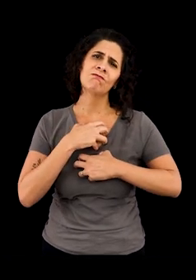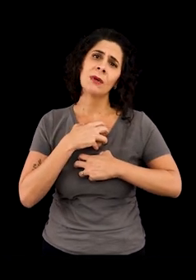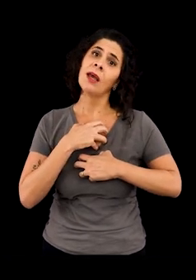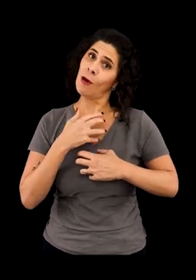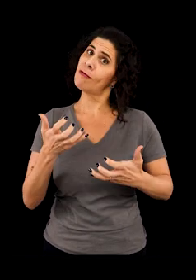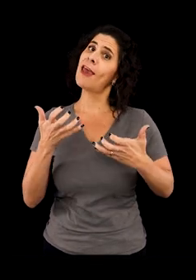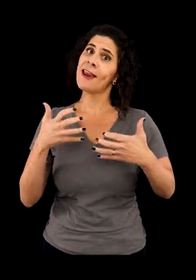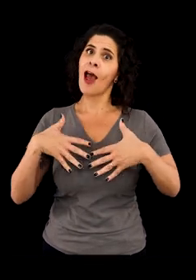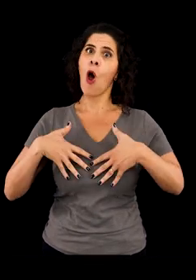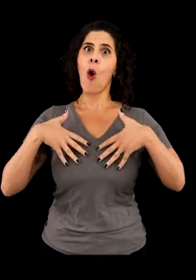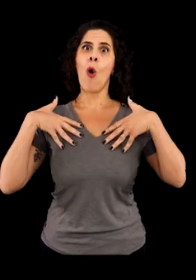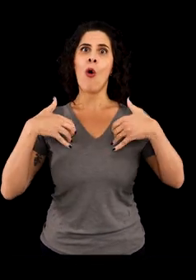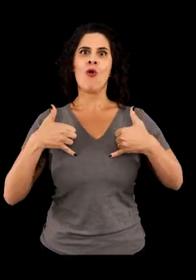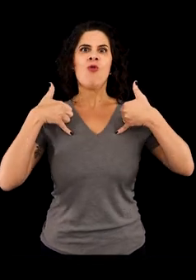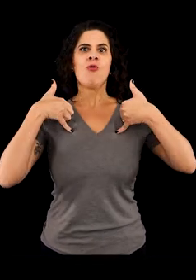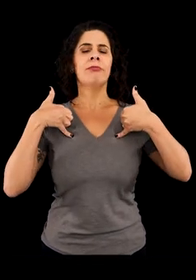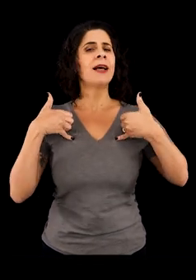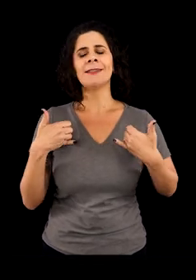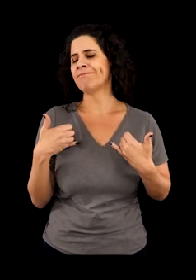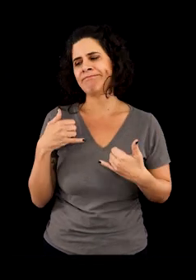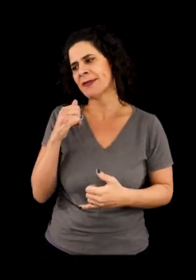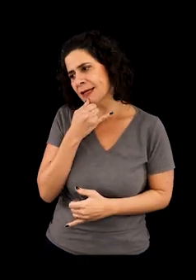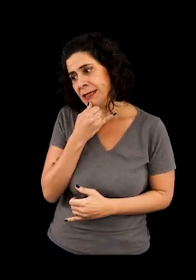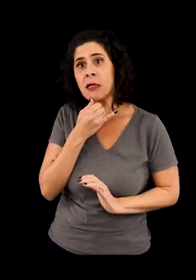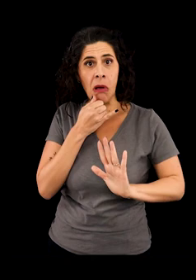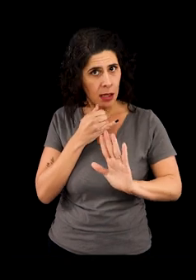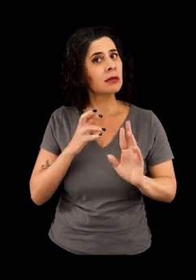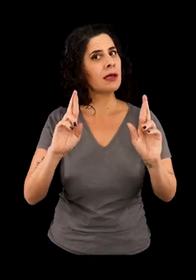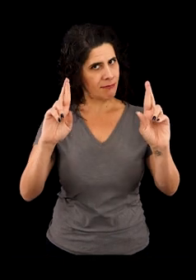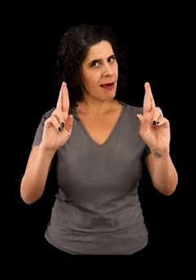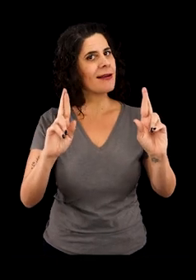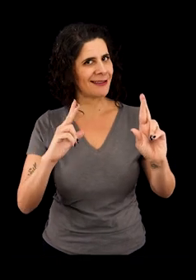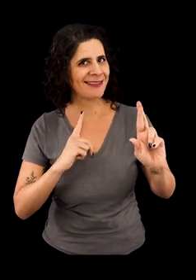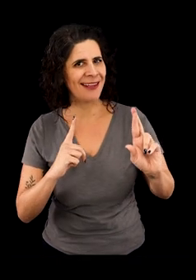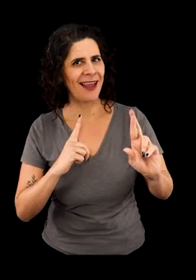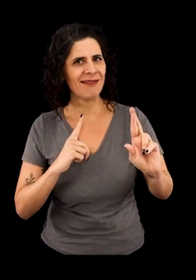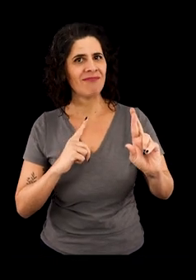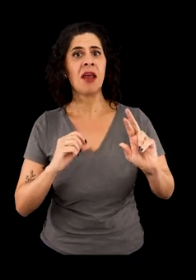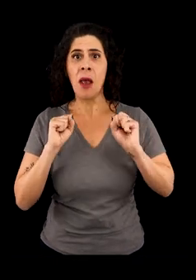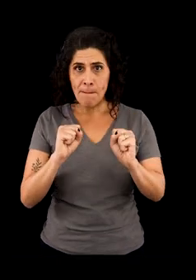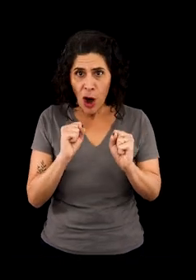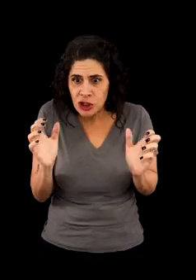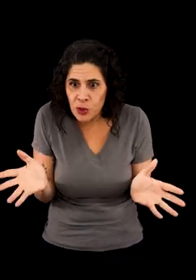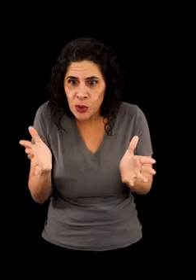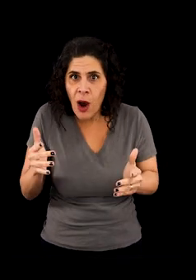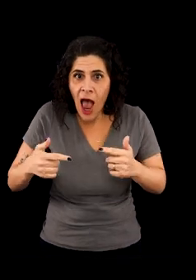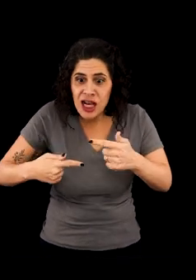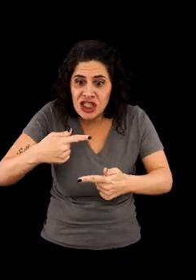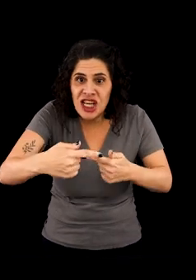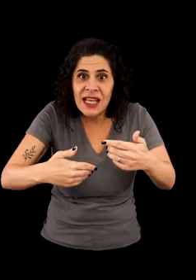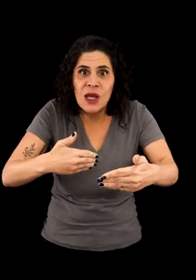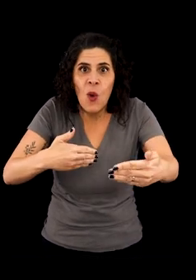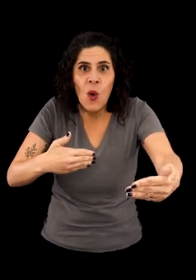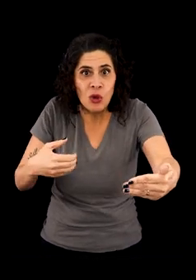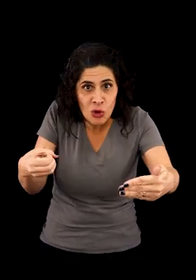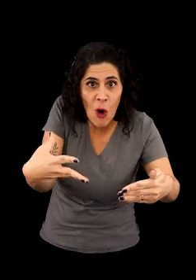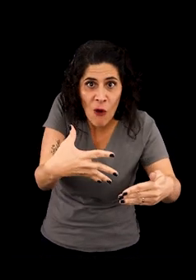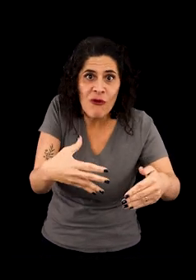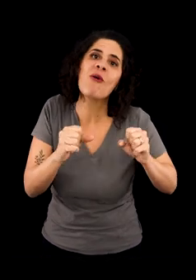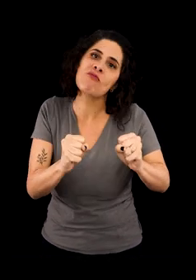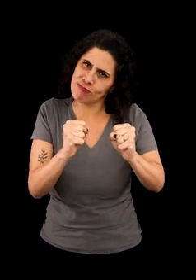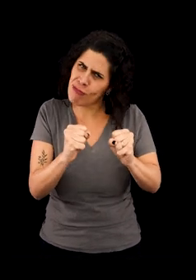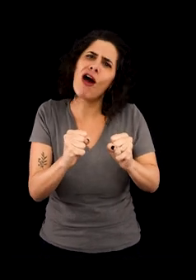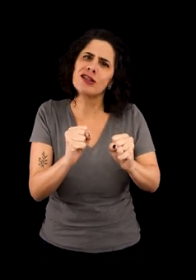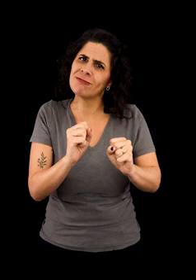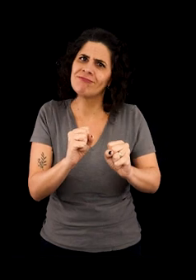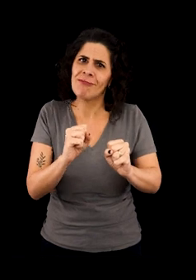eu gostaria de ter orgulho, mas eu tenho tristeza, mas eu tenho esperança. A gente pode formar uma nova geração que